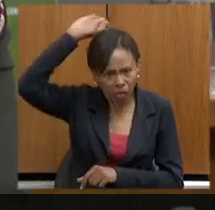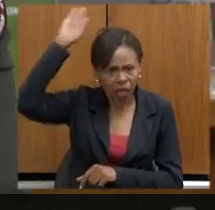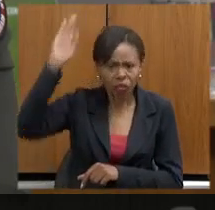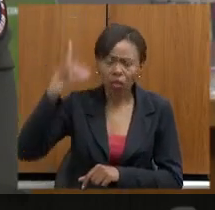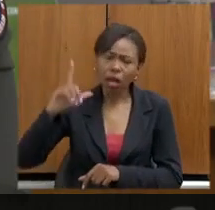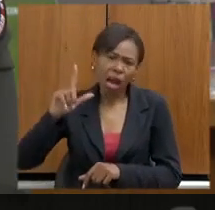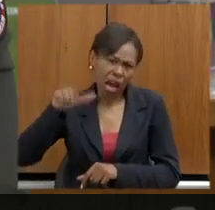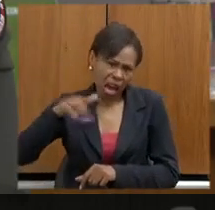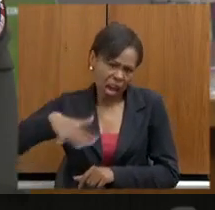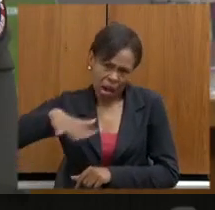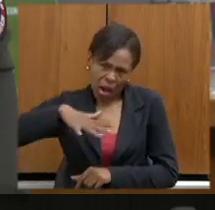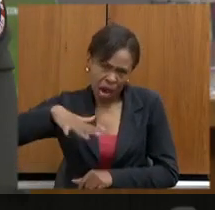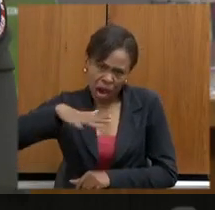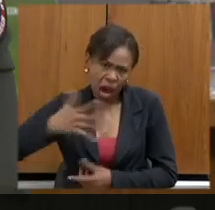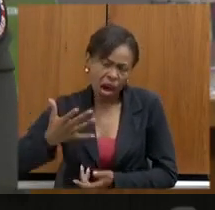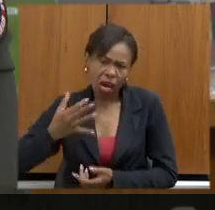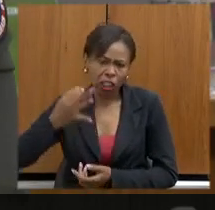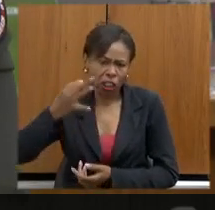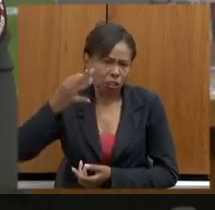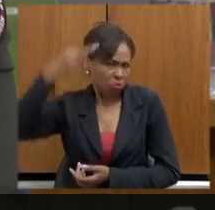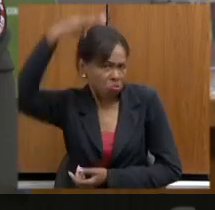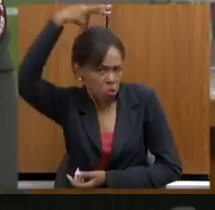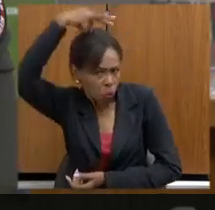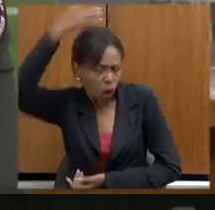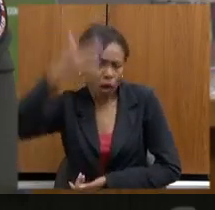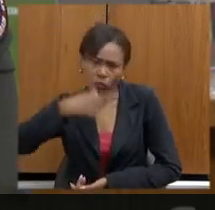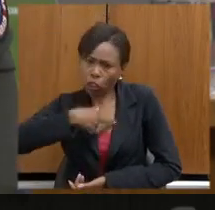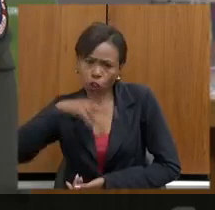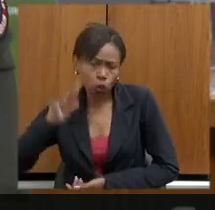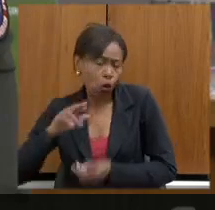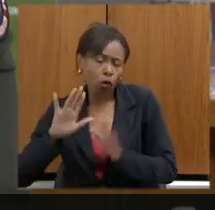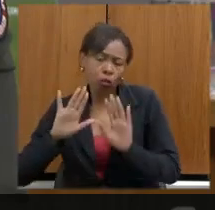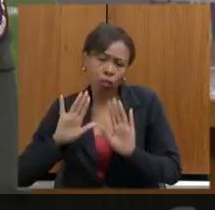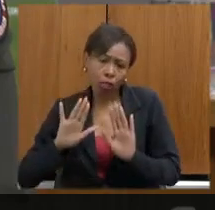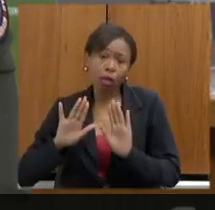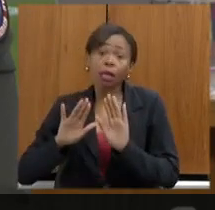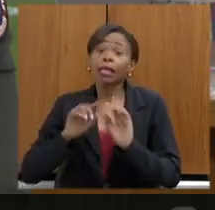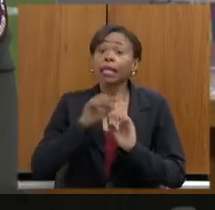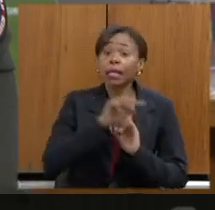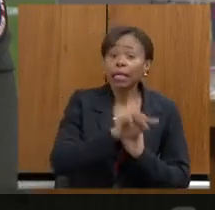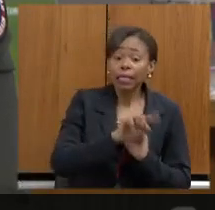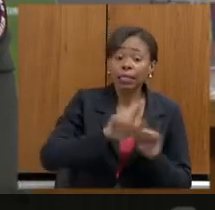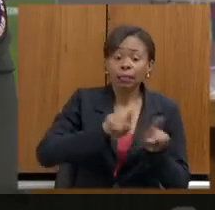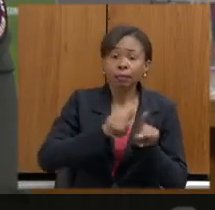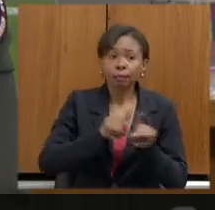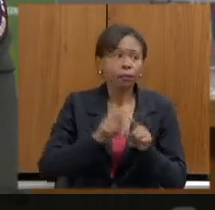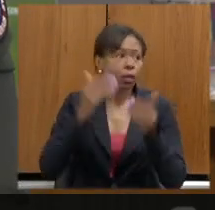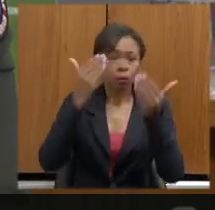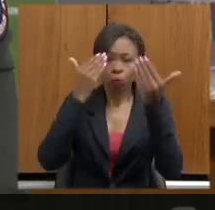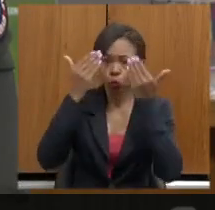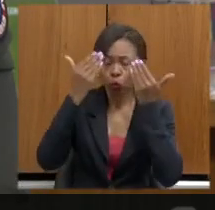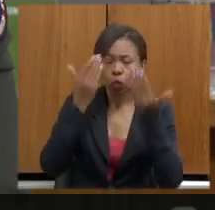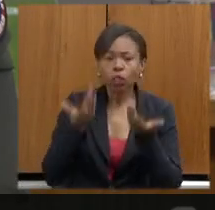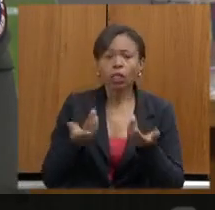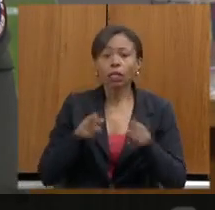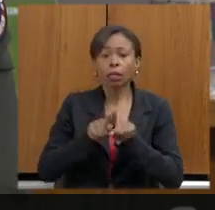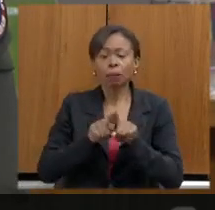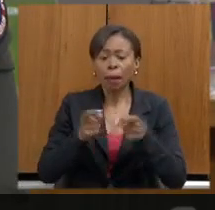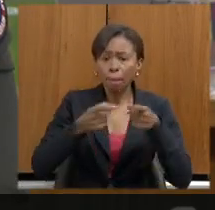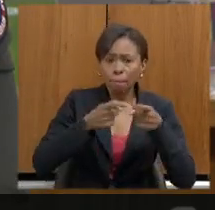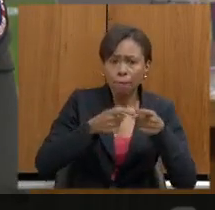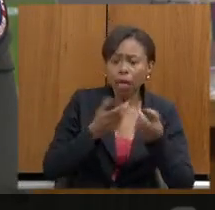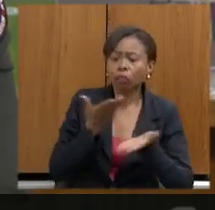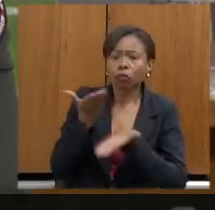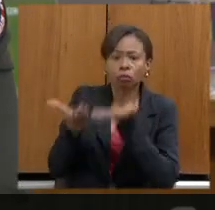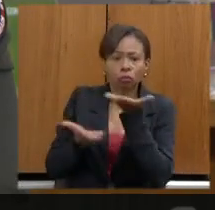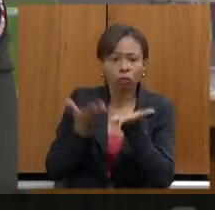espiritual e irmanado abraçado com o nosso serviço de psicologia e serviço médico Eles têm